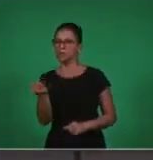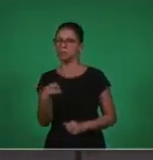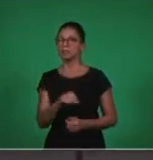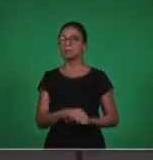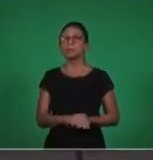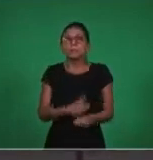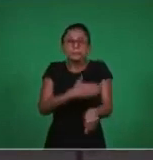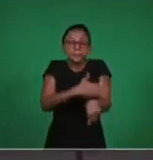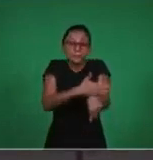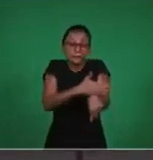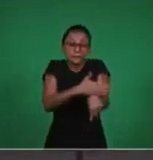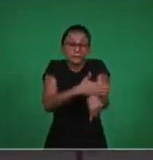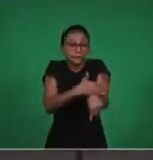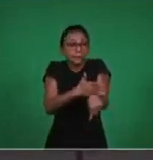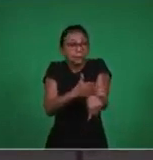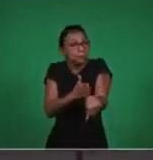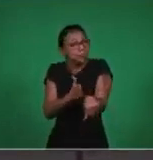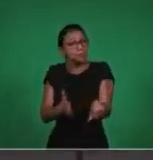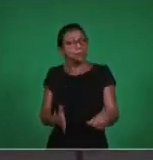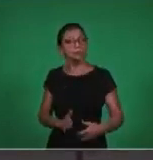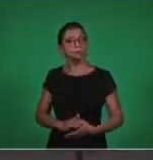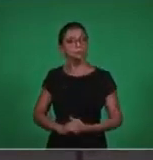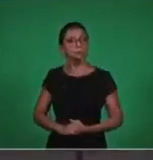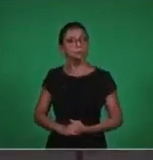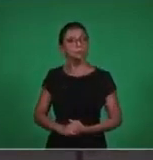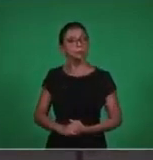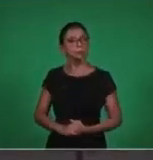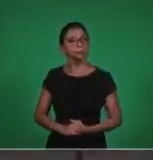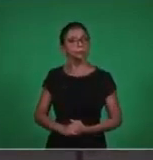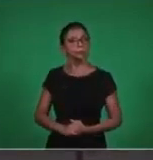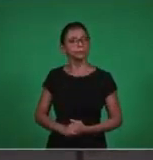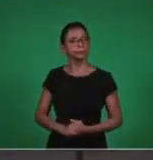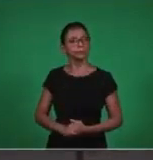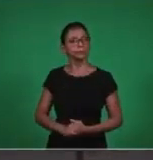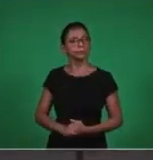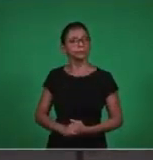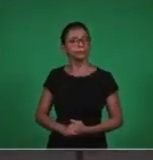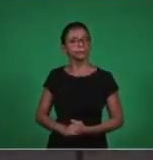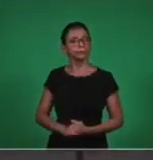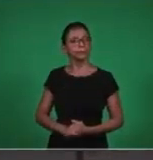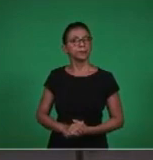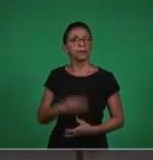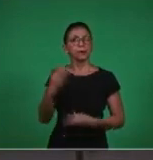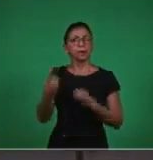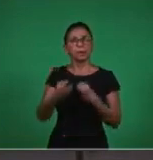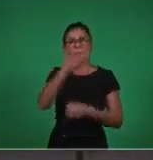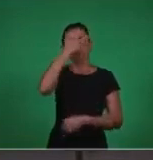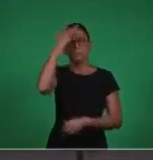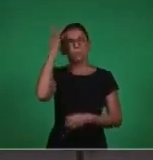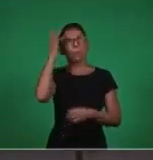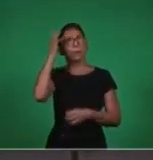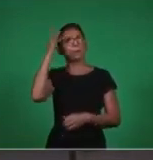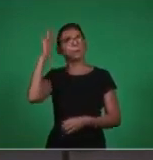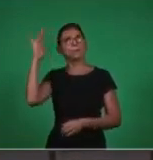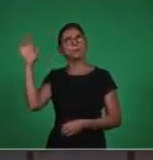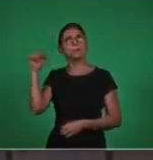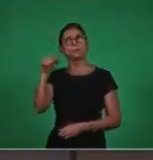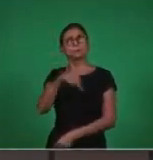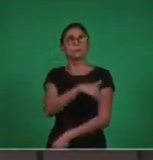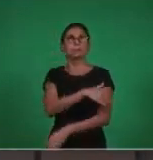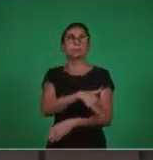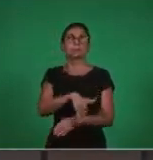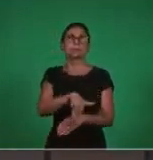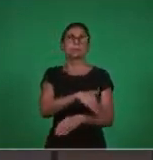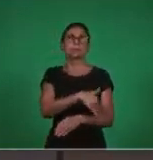quem adivinhava, não é? Quem podia imaginar que você está numa rua aqui e o camarada dobre